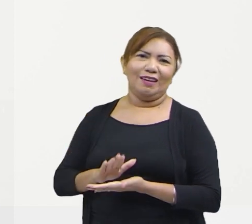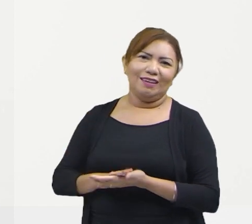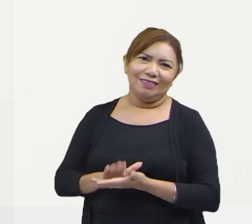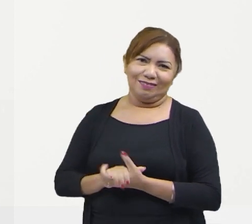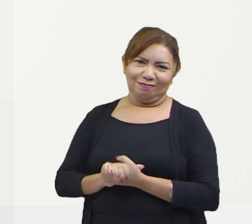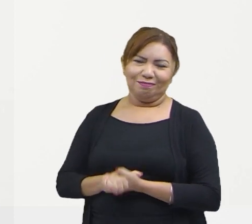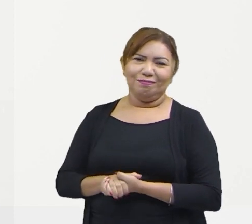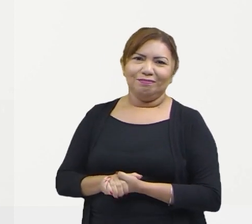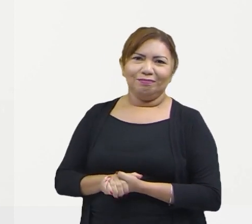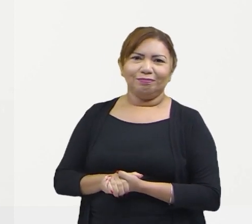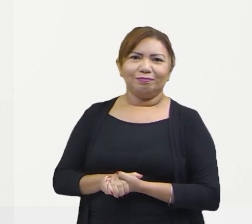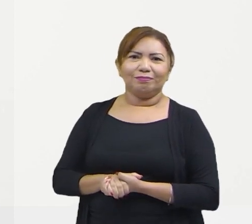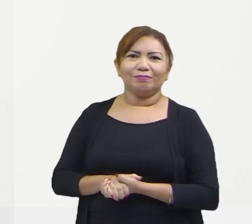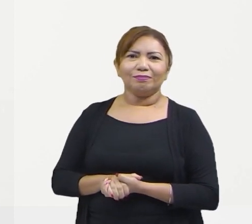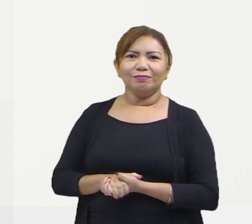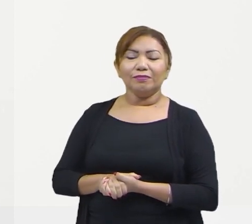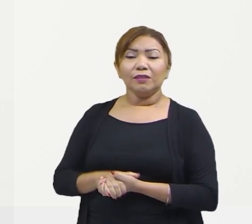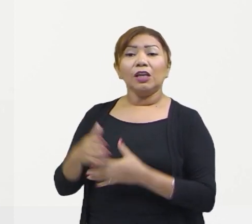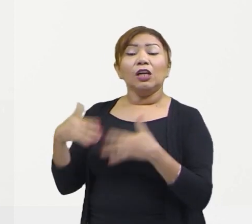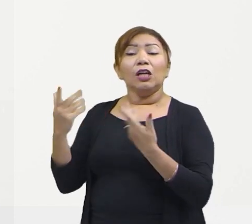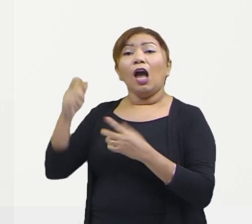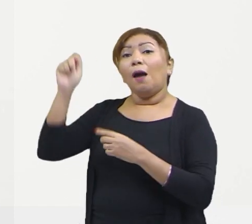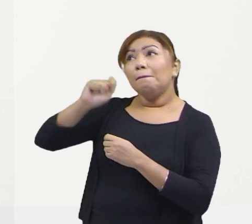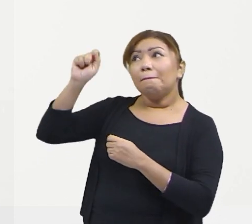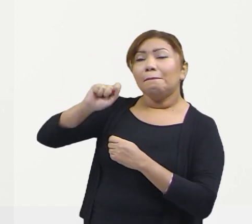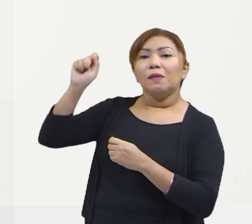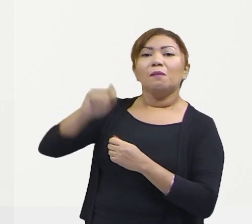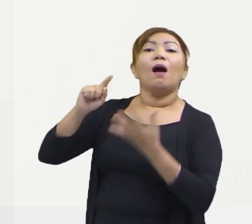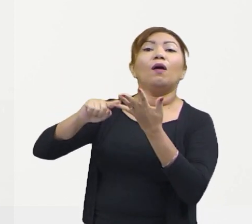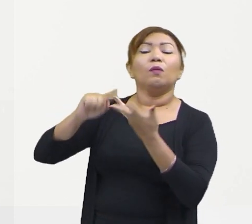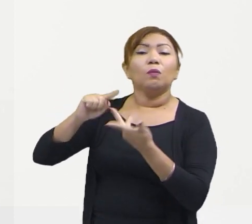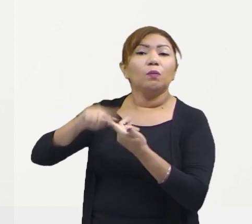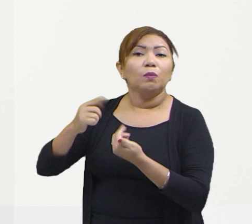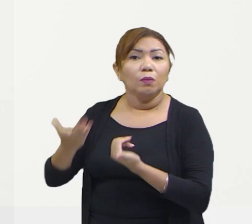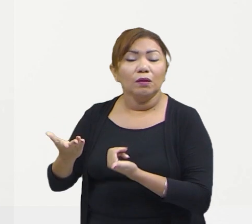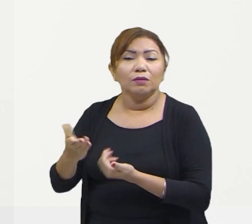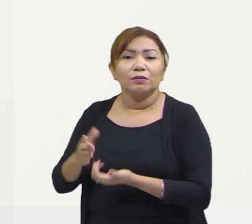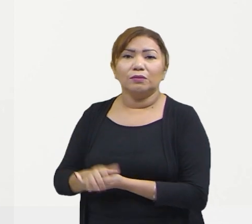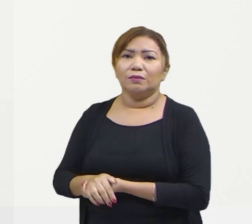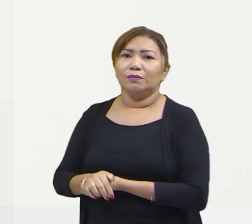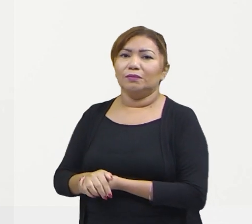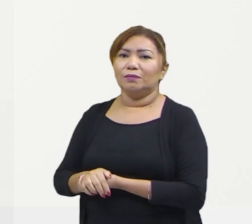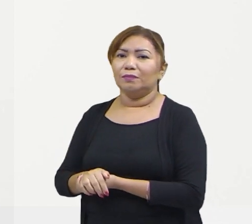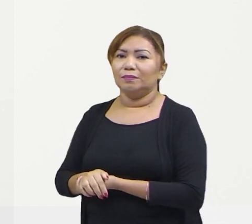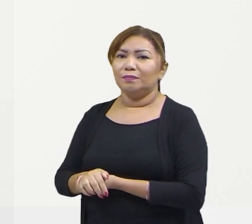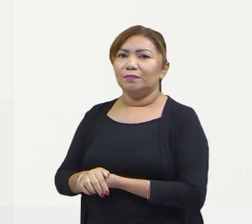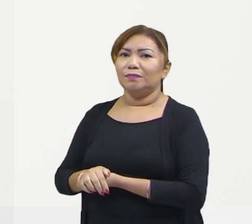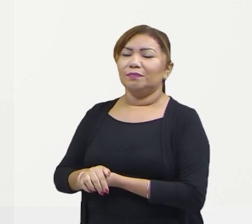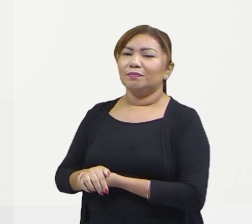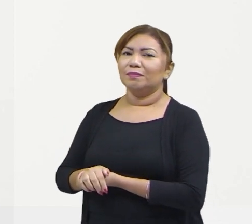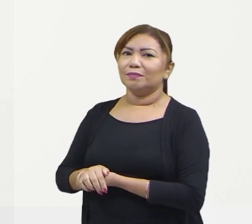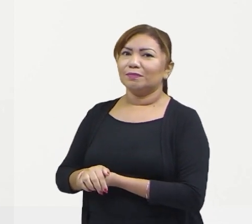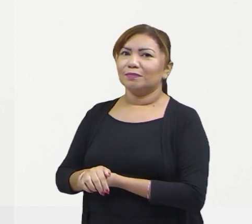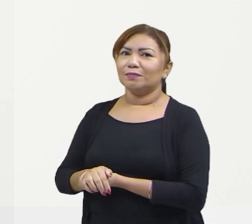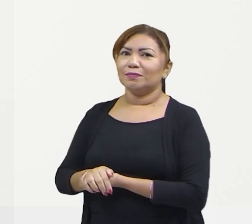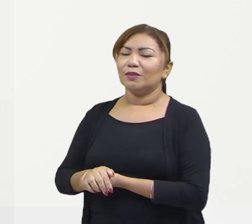9 bolas. E as pipas? Vamos contar as pipas.